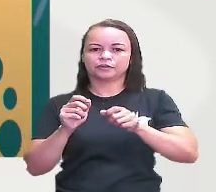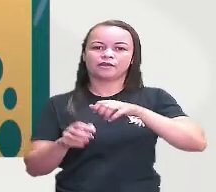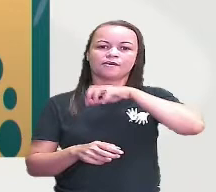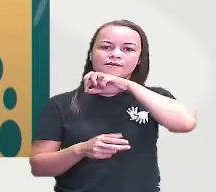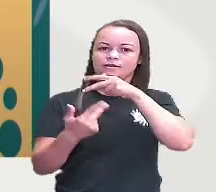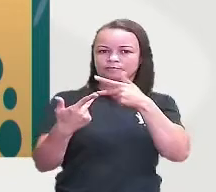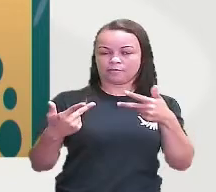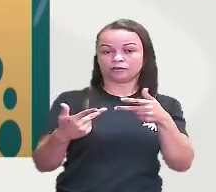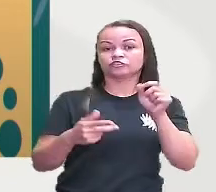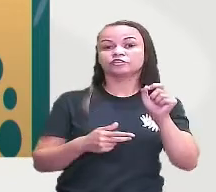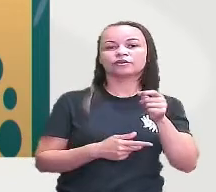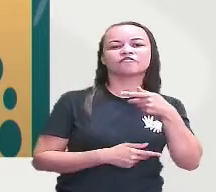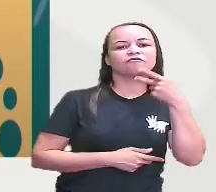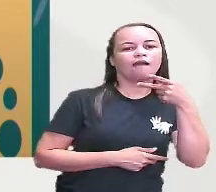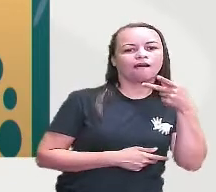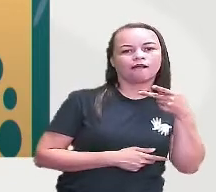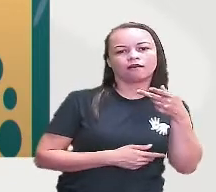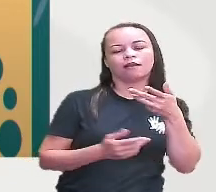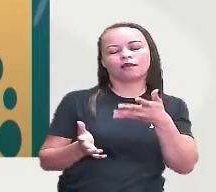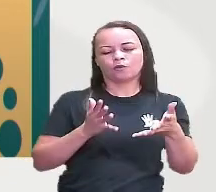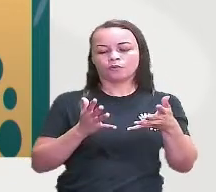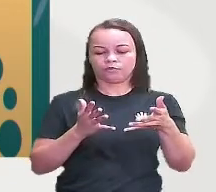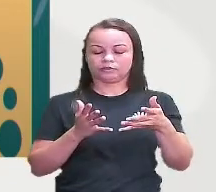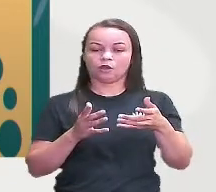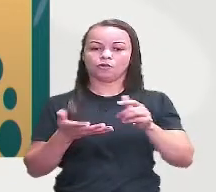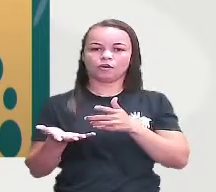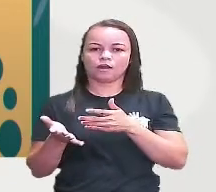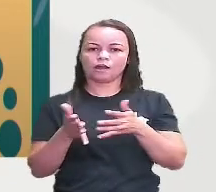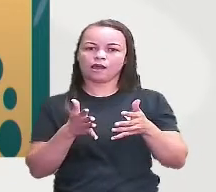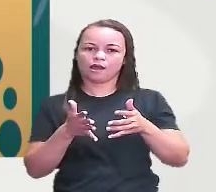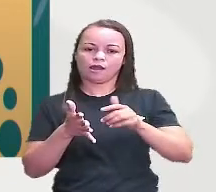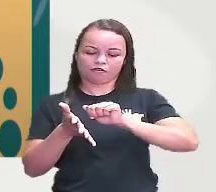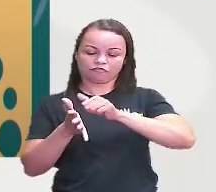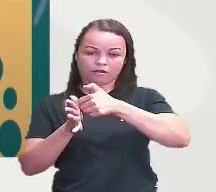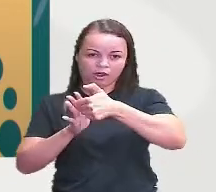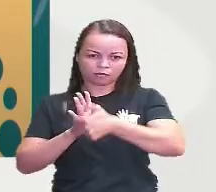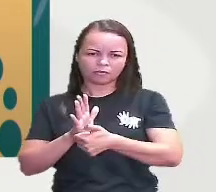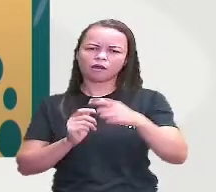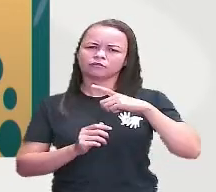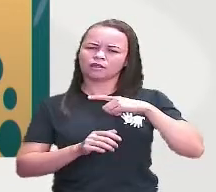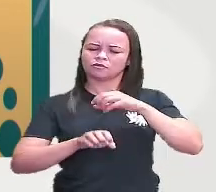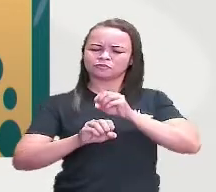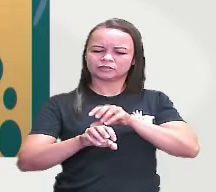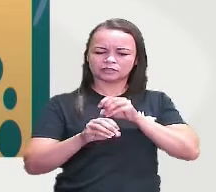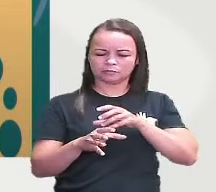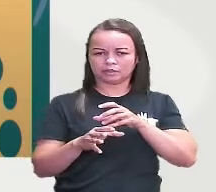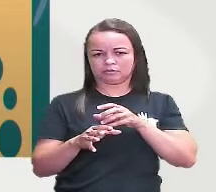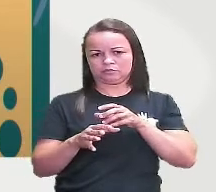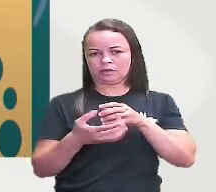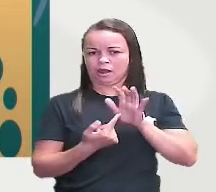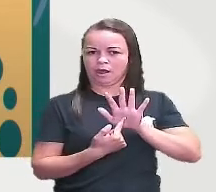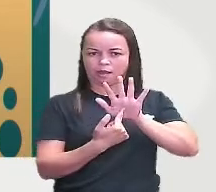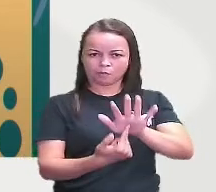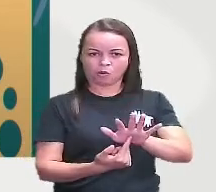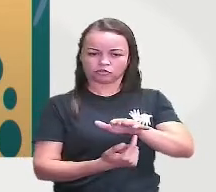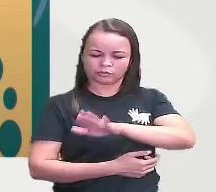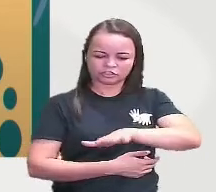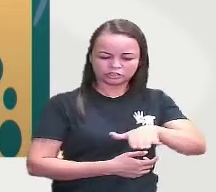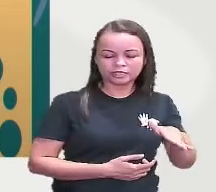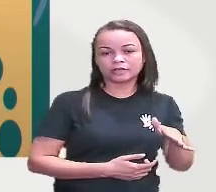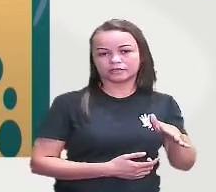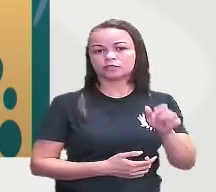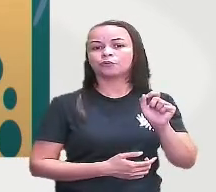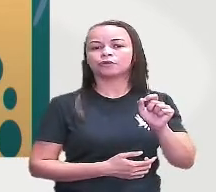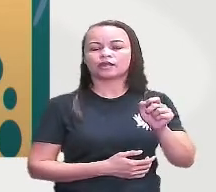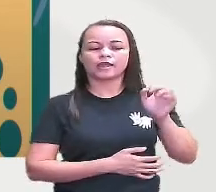A fábula, ela tem sempre um ensinamento. Tenta sempre mostrar para as crianças o que é certo e o